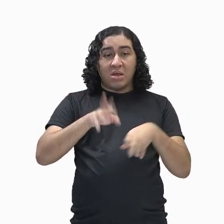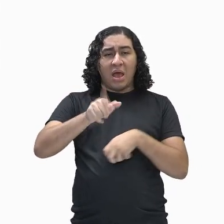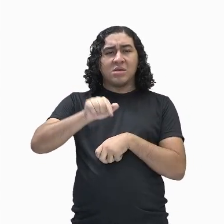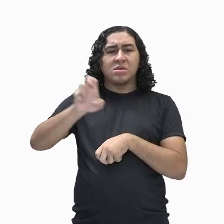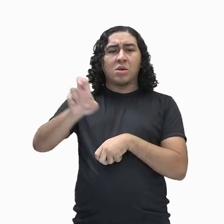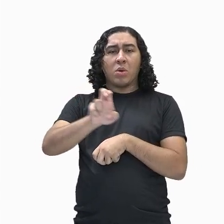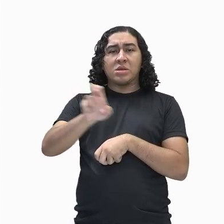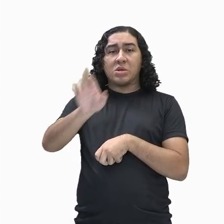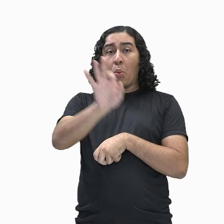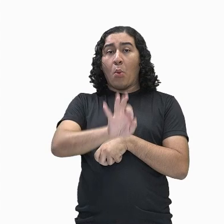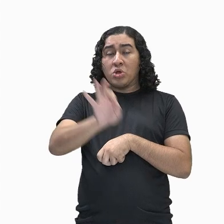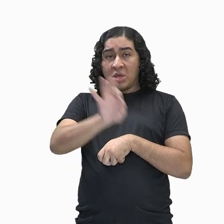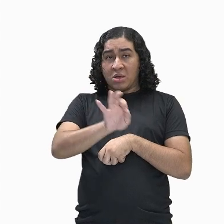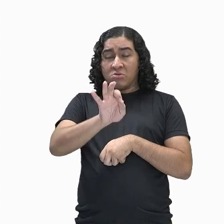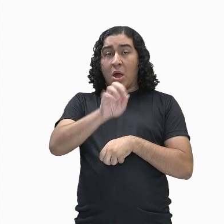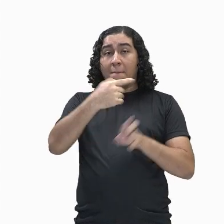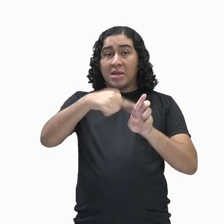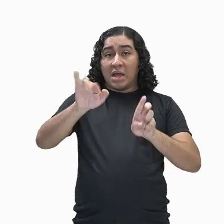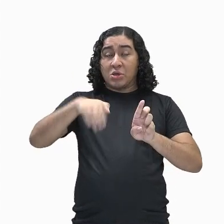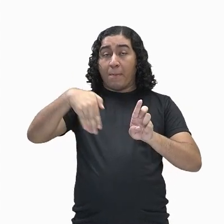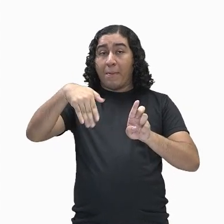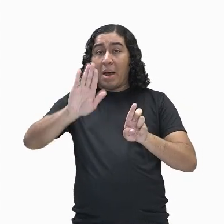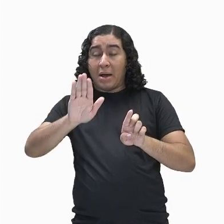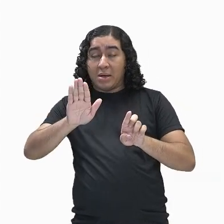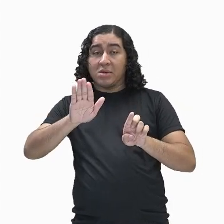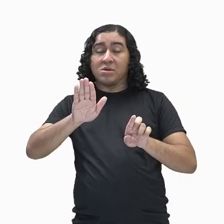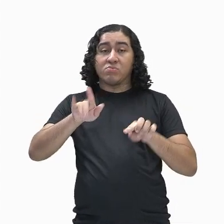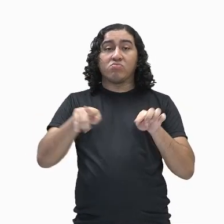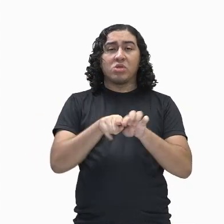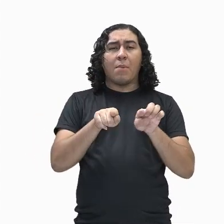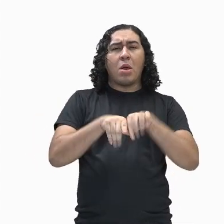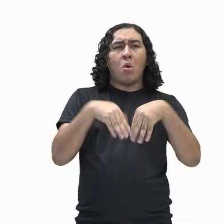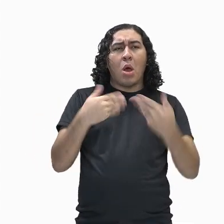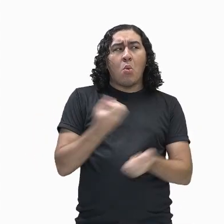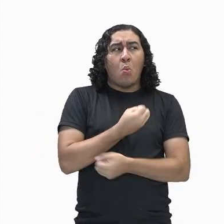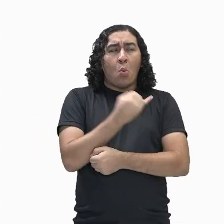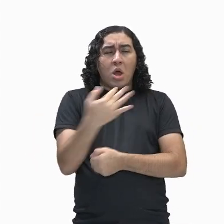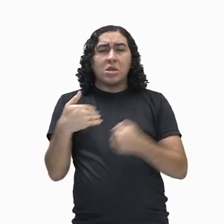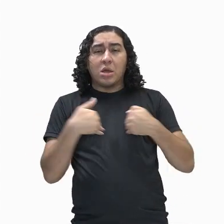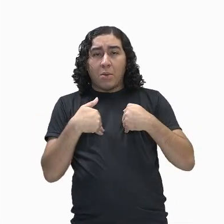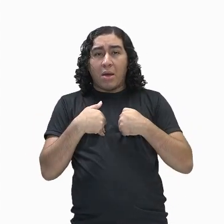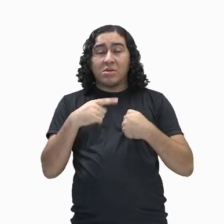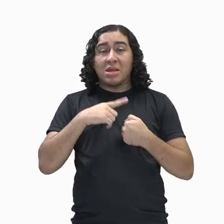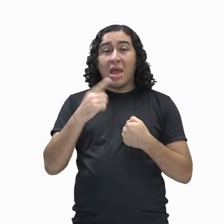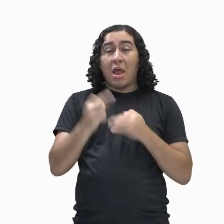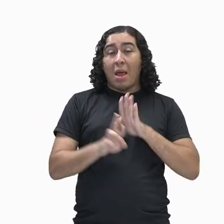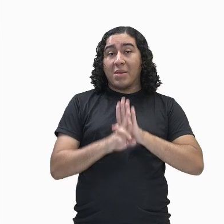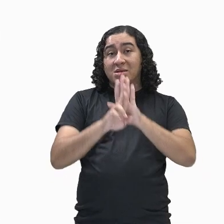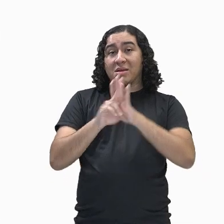55%, mais da metade. E quanto às espécies, a gente trouxe aí um representante do Cerrado, que